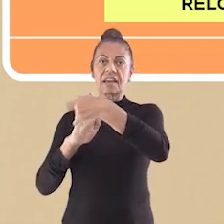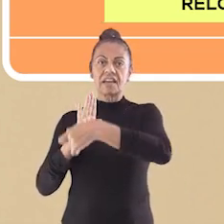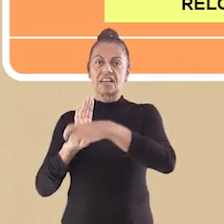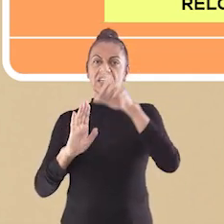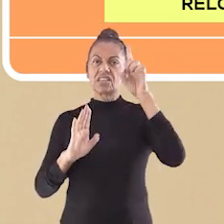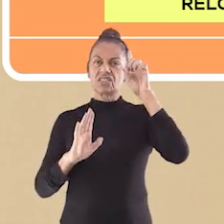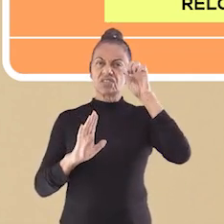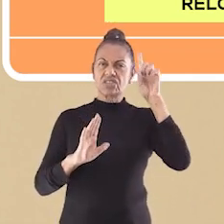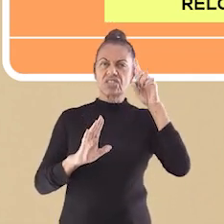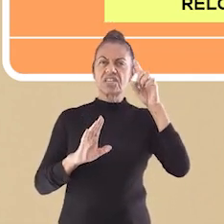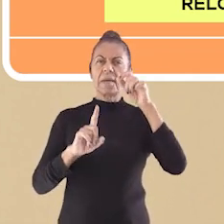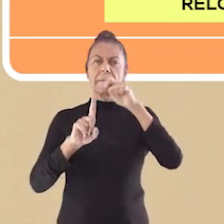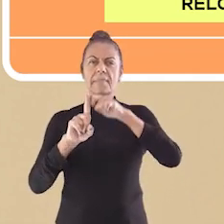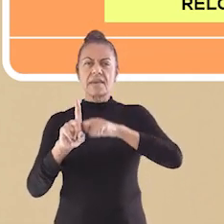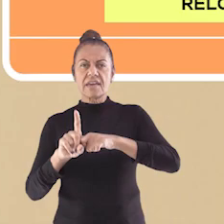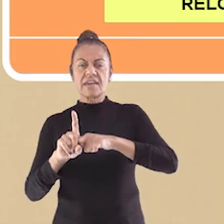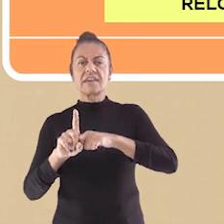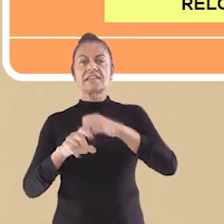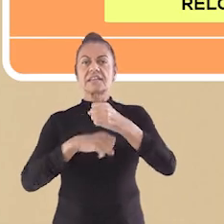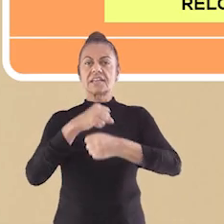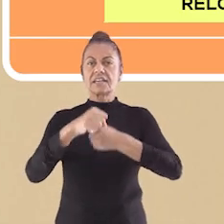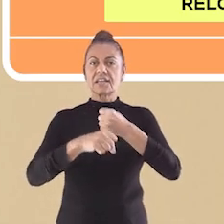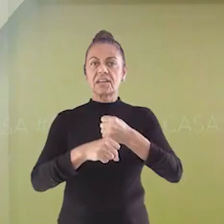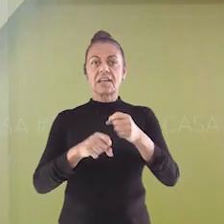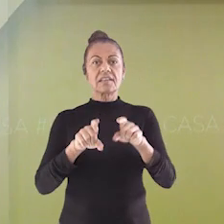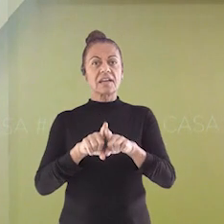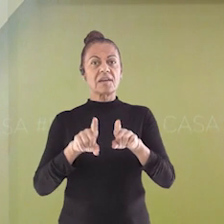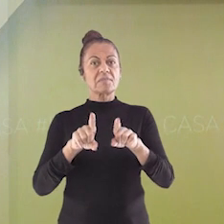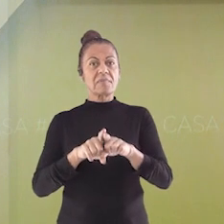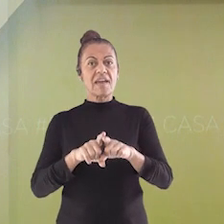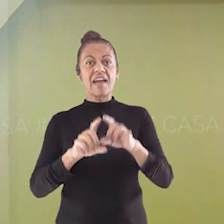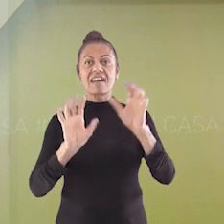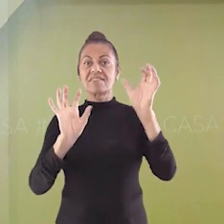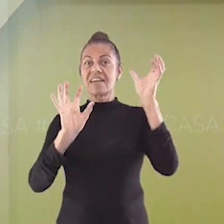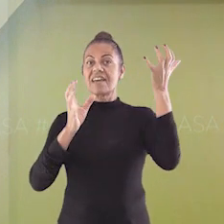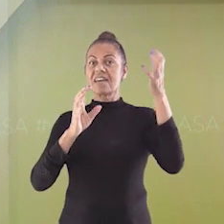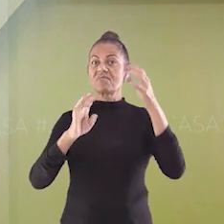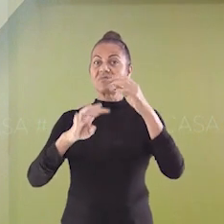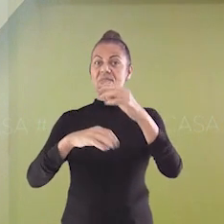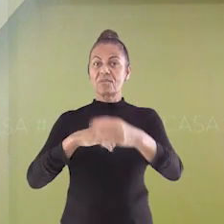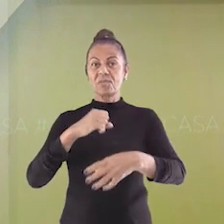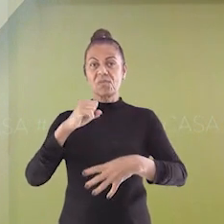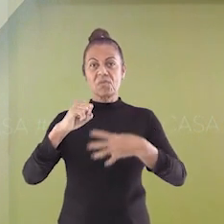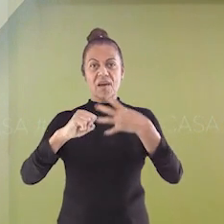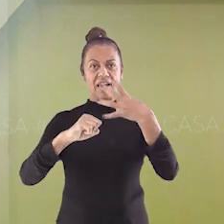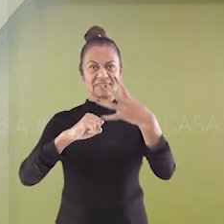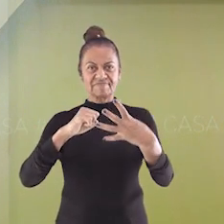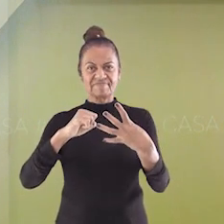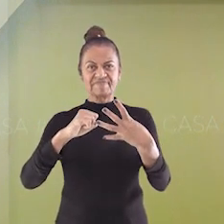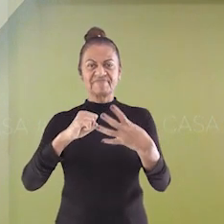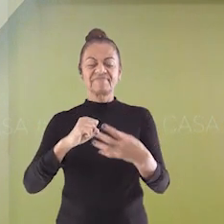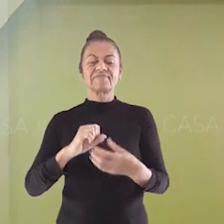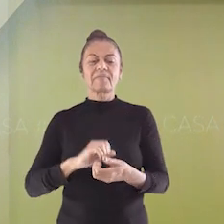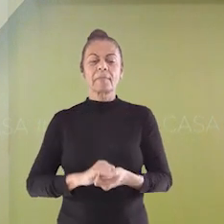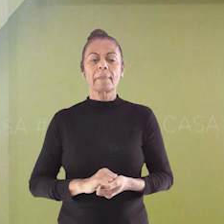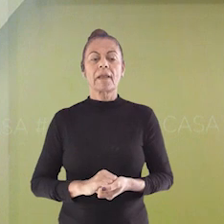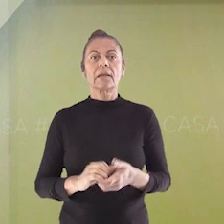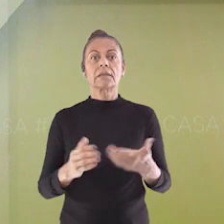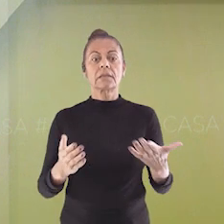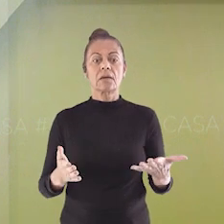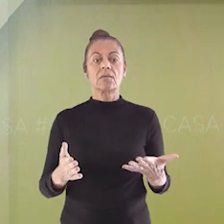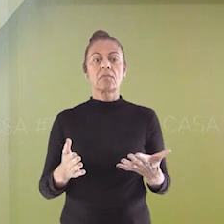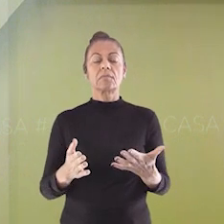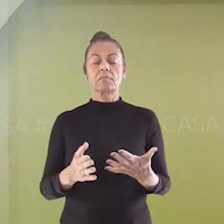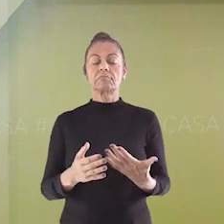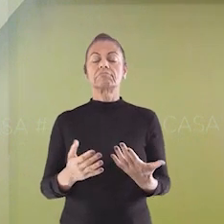datas comemorativas e as estações do ano. Então, estudantes, o tempo pode ser medido de diversas maneiras,